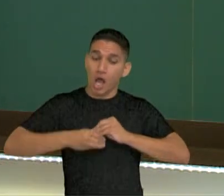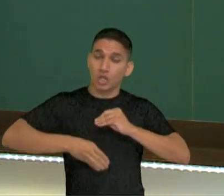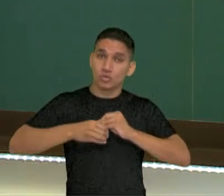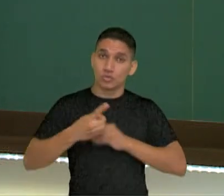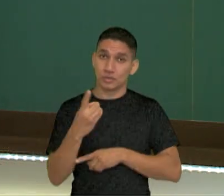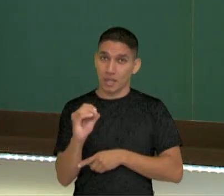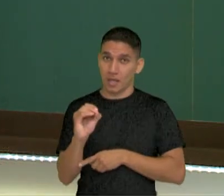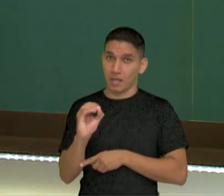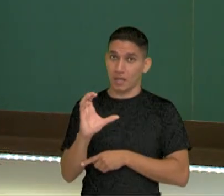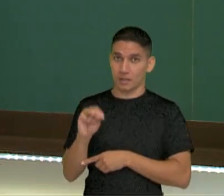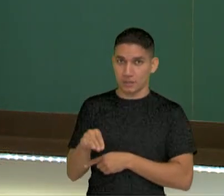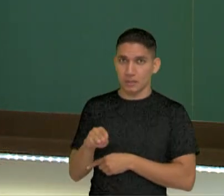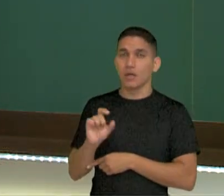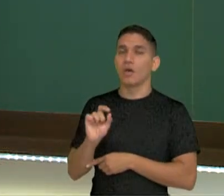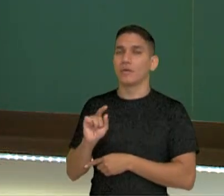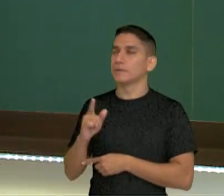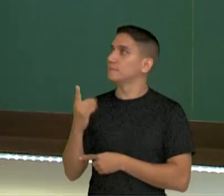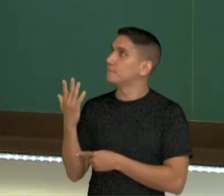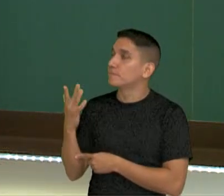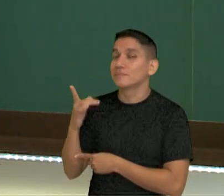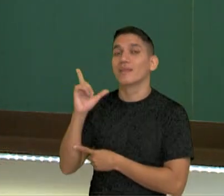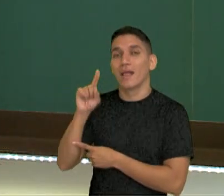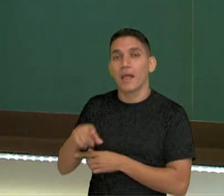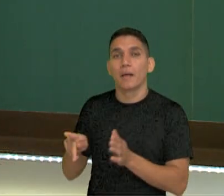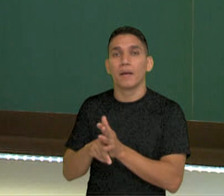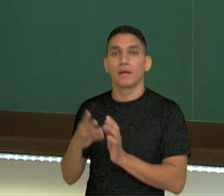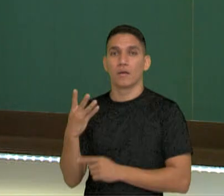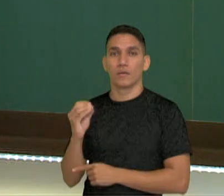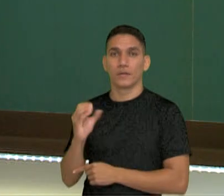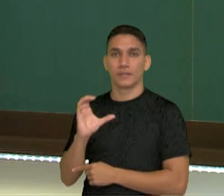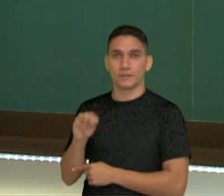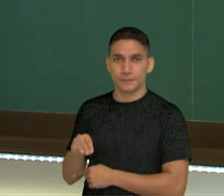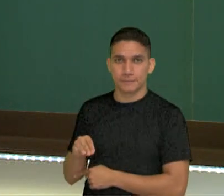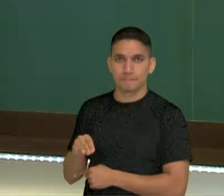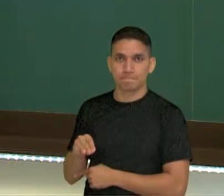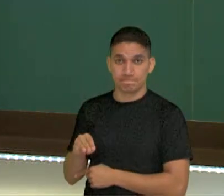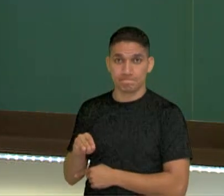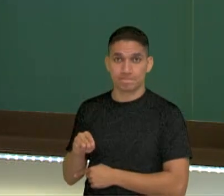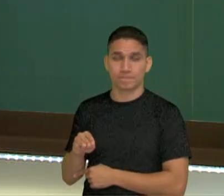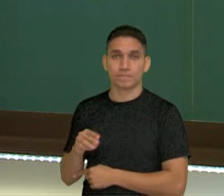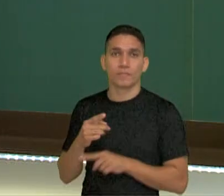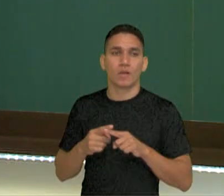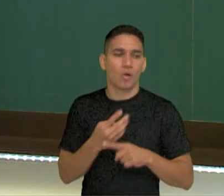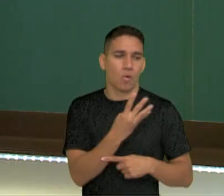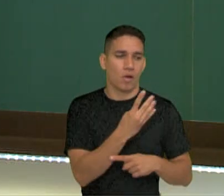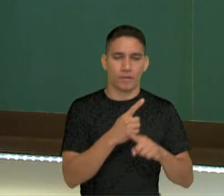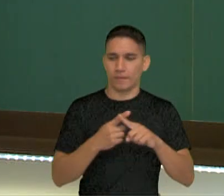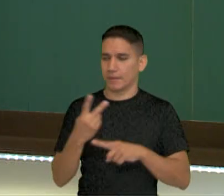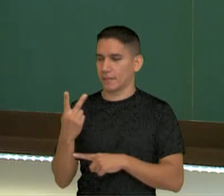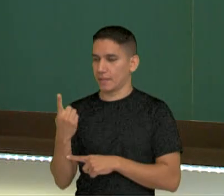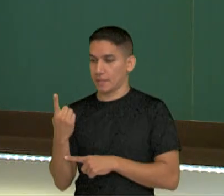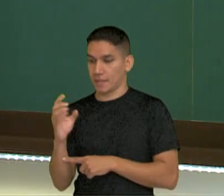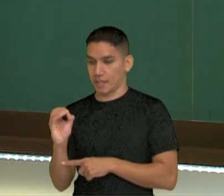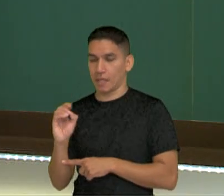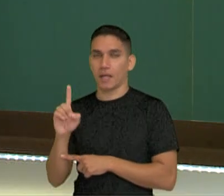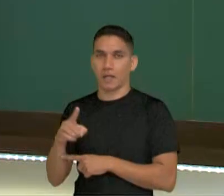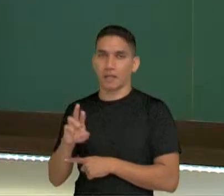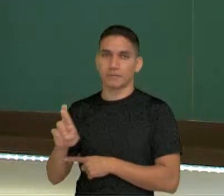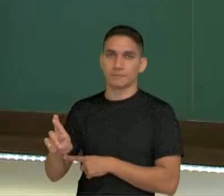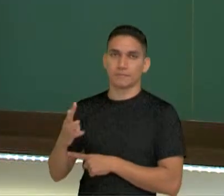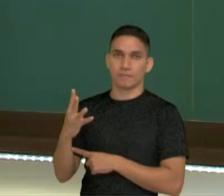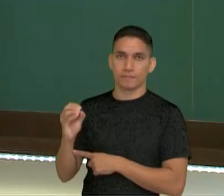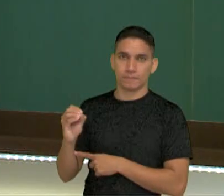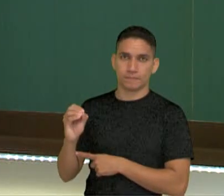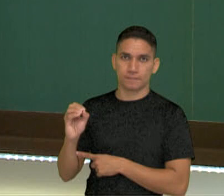o Pzinho, Pzinho, Rzinho, Rzinho vai ser o de 40 centímetros, né? 4 vezes 10, 40 centímetros. Mas não é isso que eu